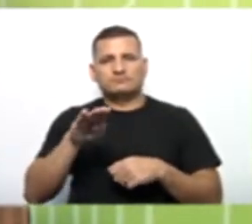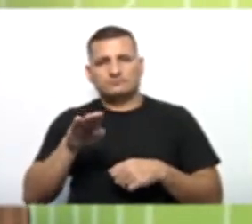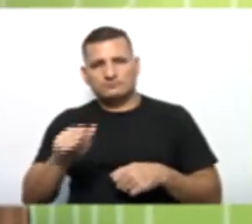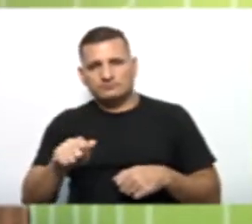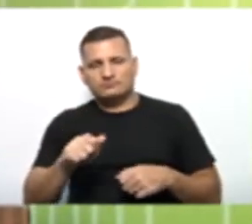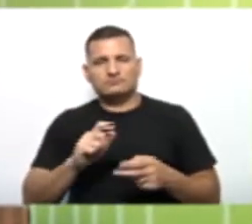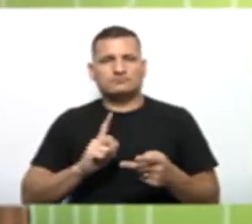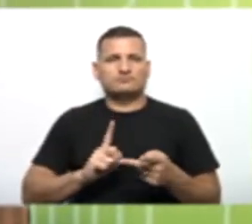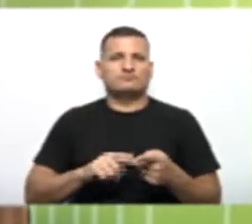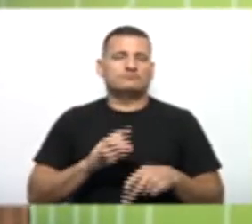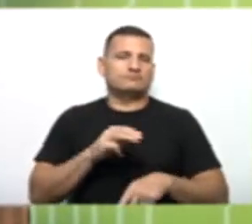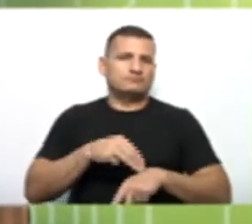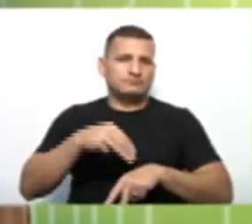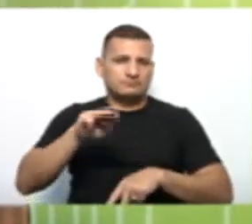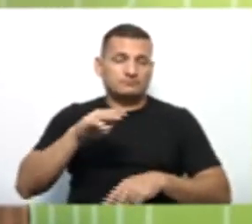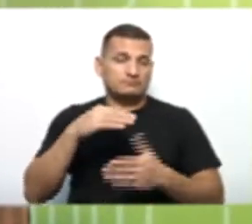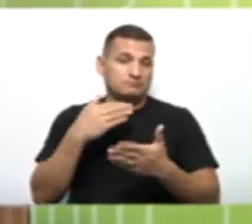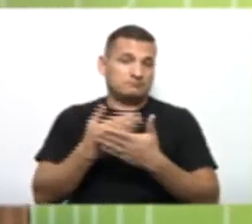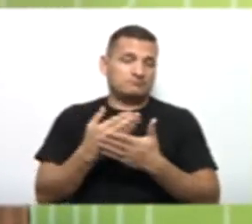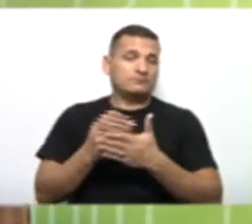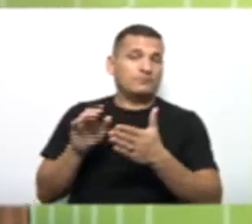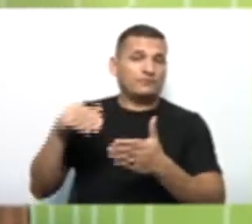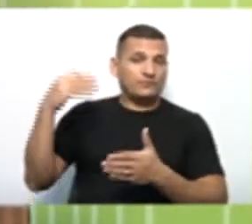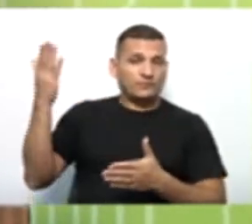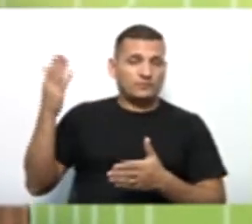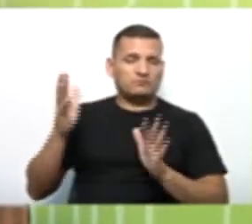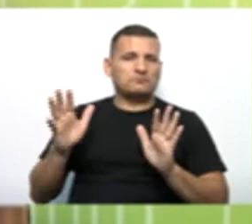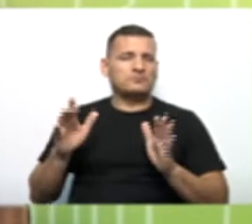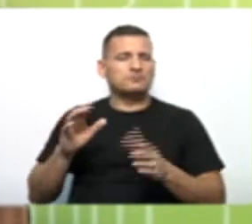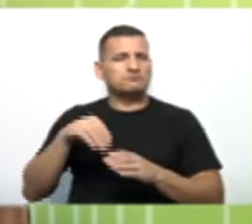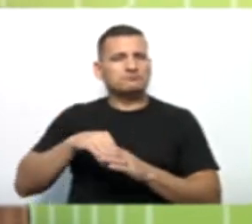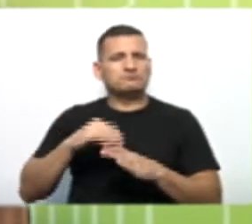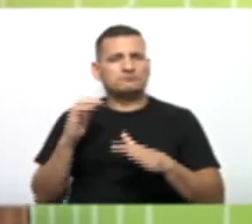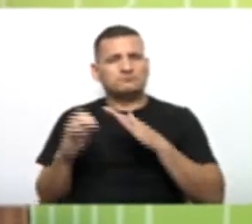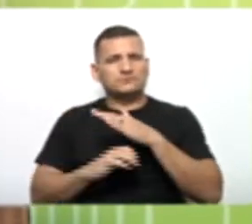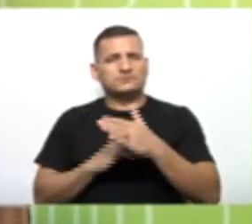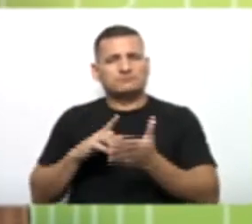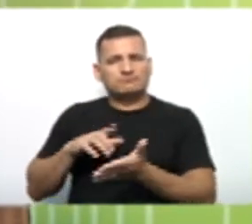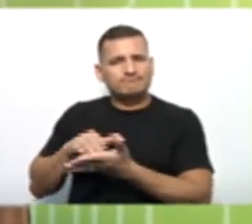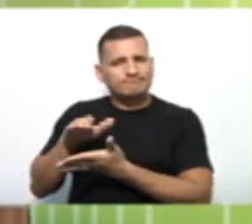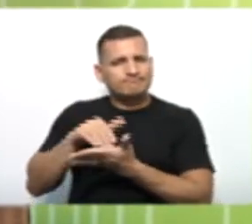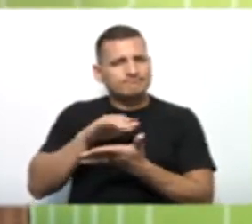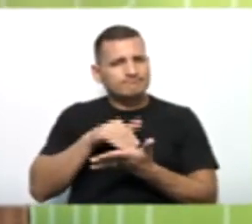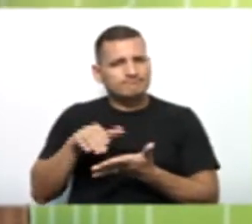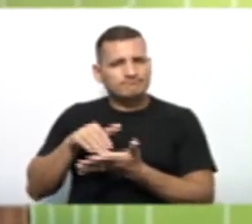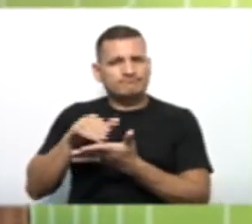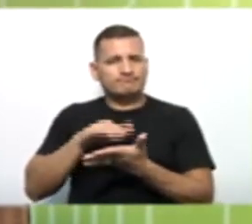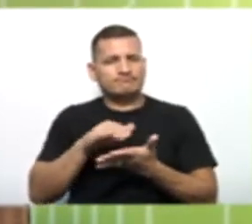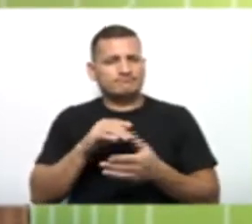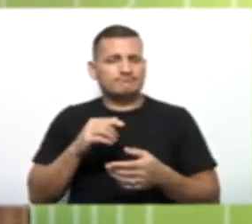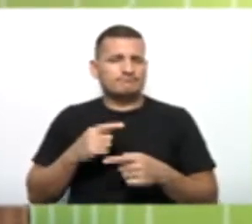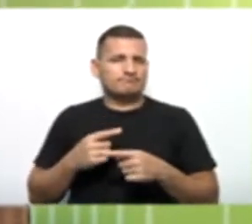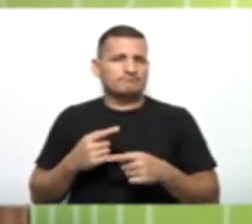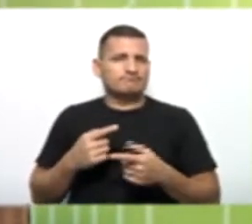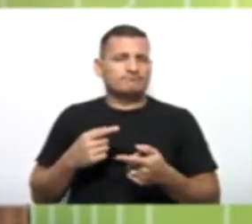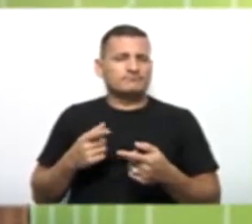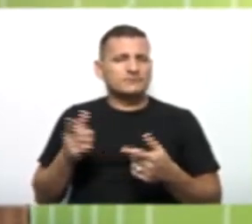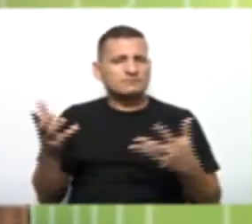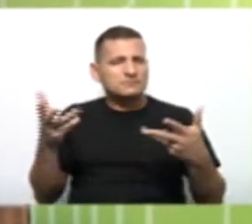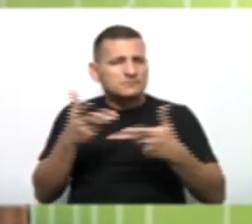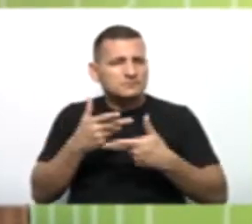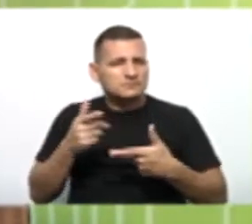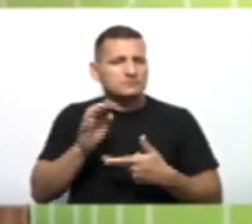cursos de mestrados estudaram no exterior estão sendo demitidos das empresas que eles trabalham mesmo com e a